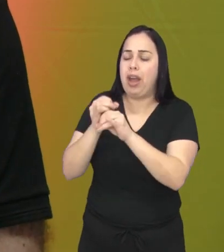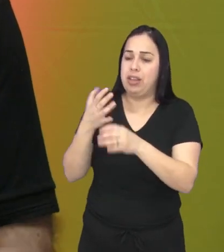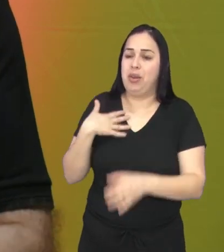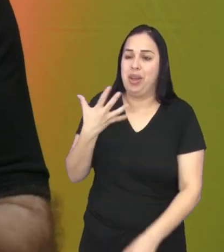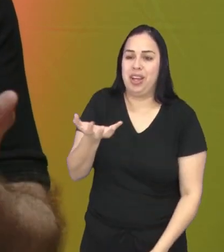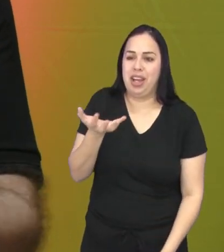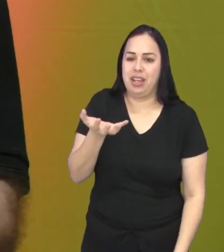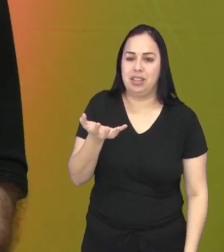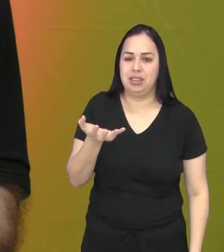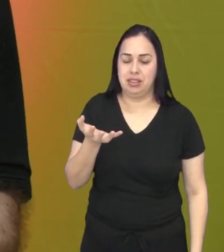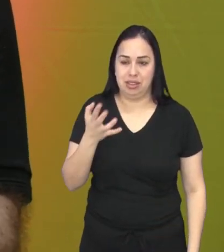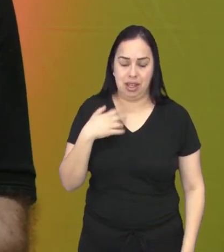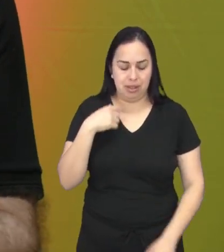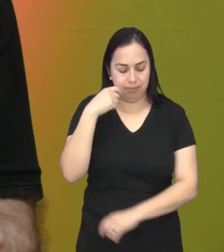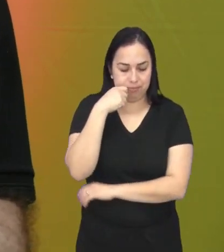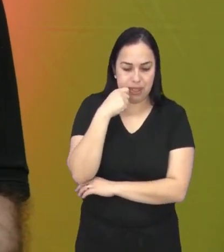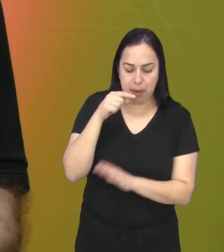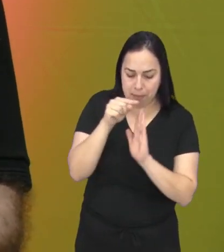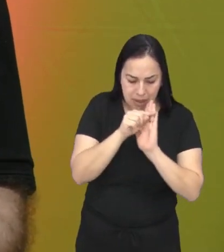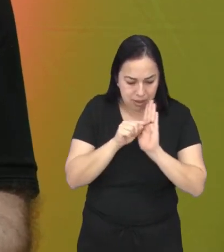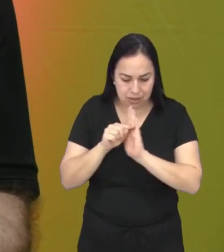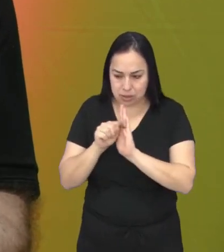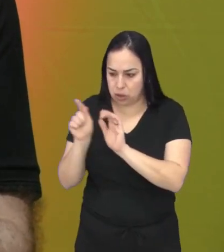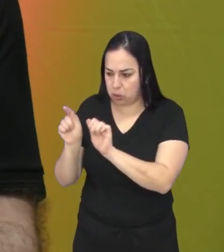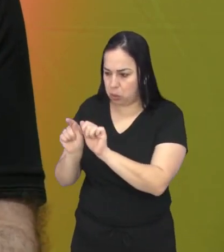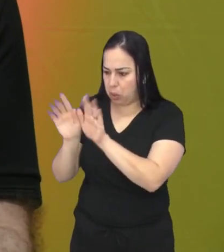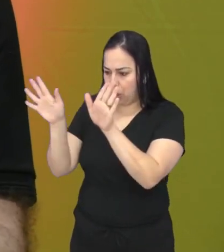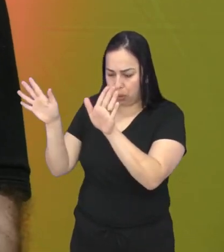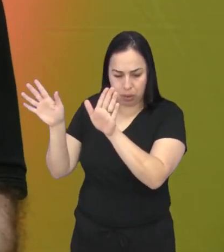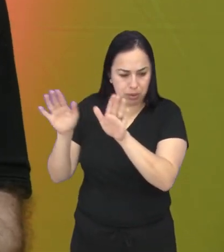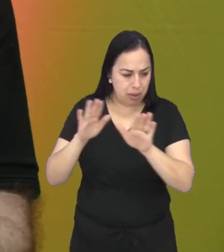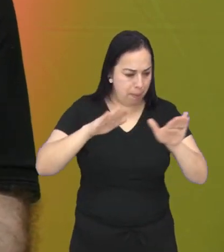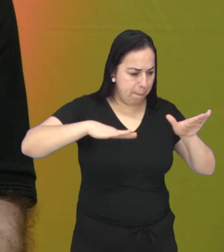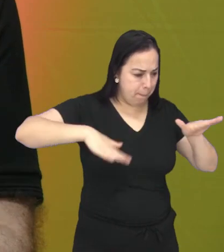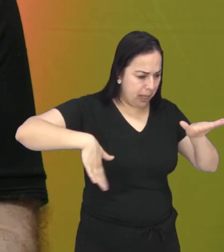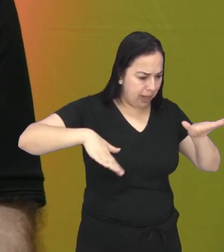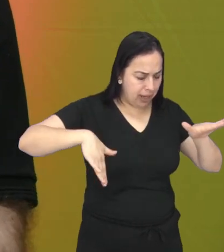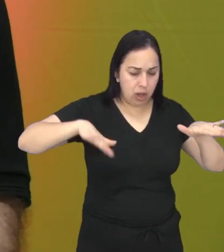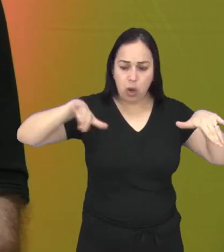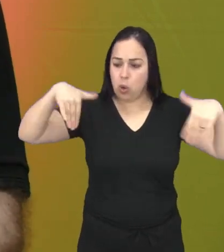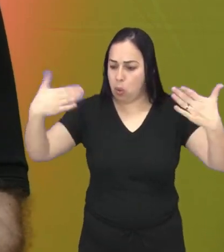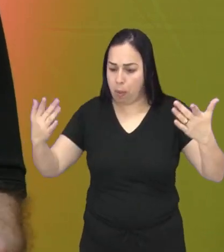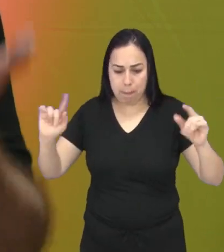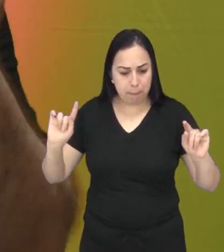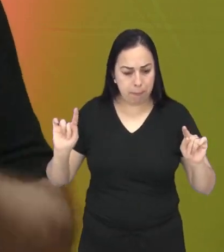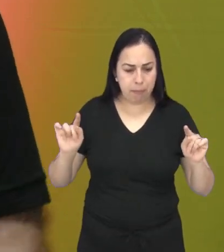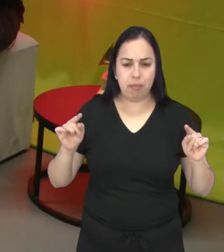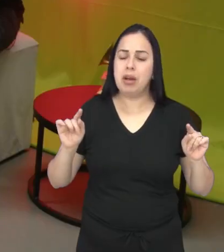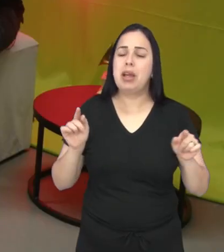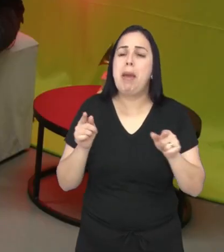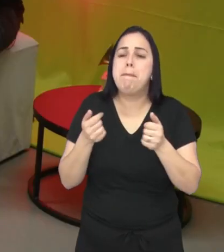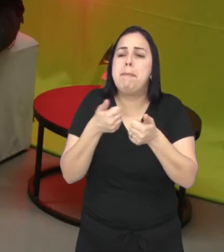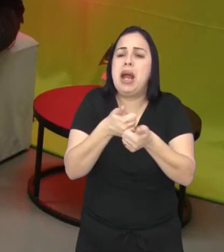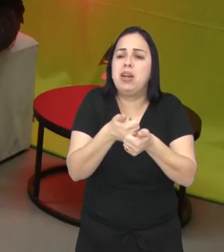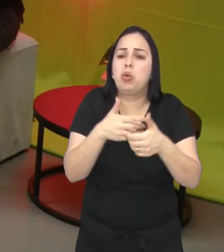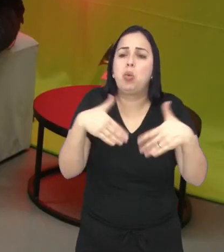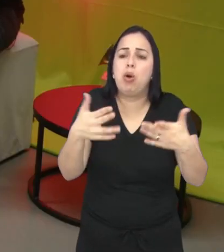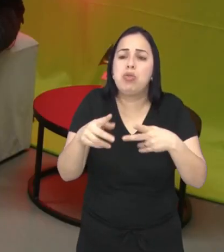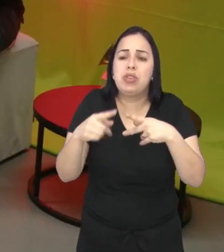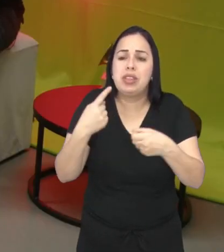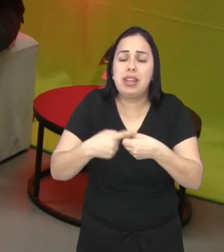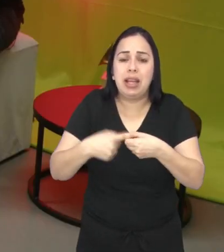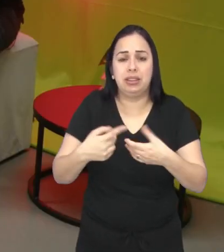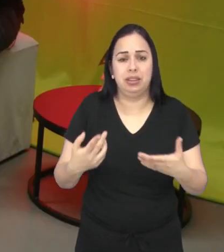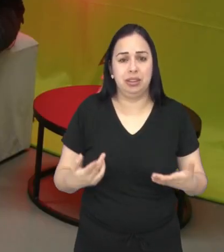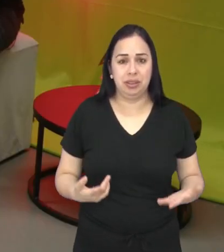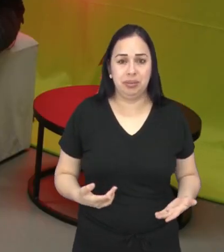falei, vamos lá. Eu fiz uma triangulação, Guarulhos, praia, qual é a cidade que tá legal? São José. Entendi. Bom, eu vou chamar